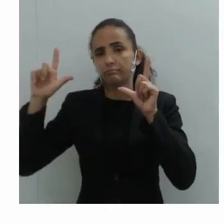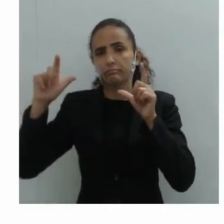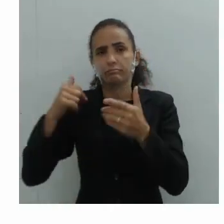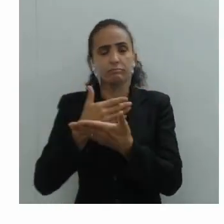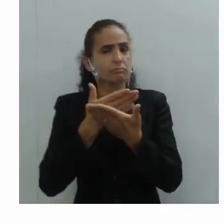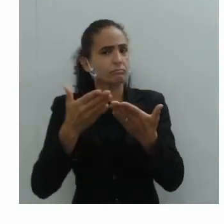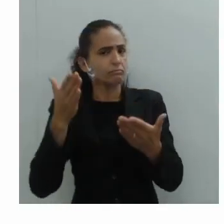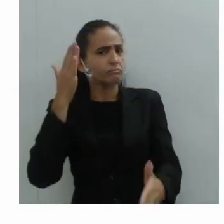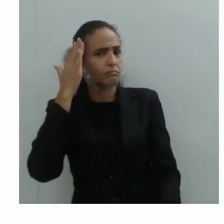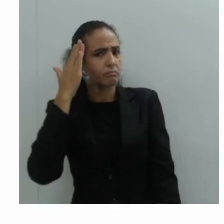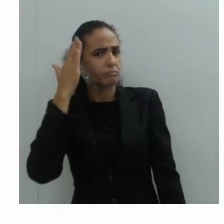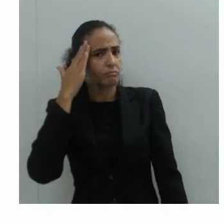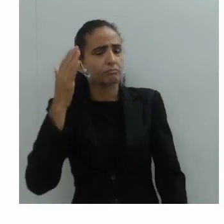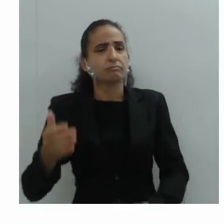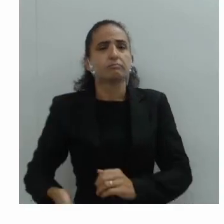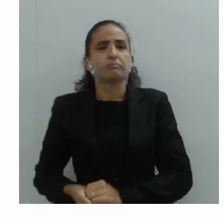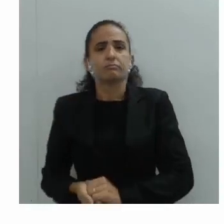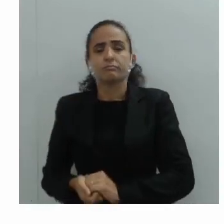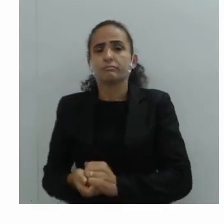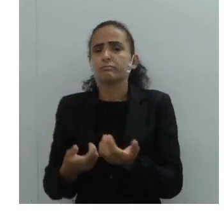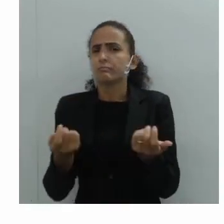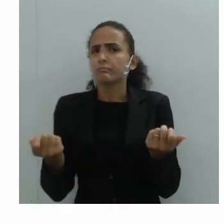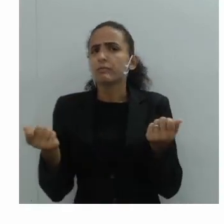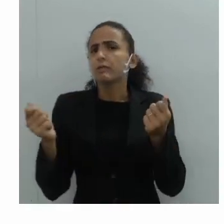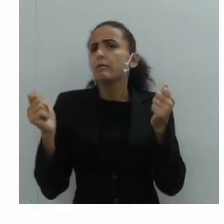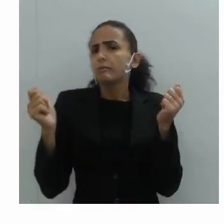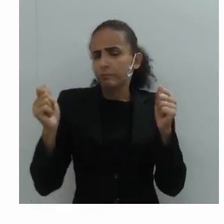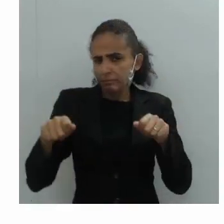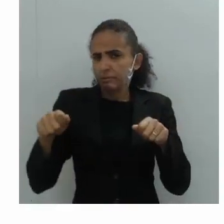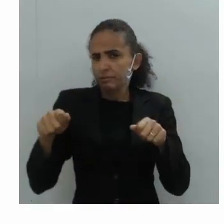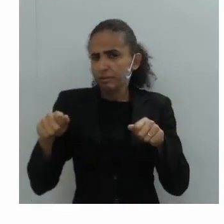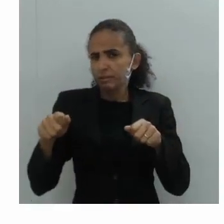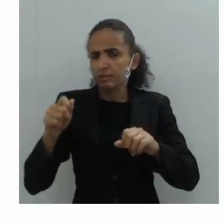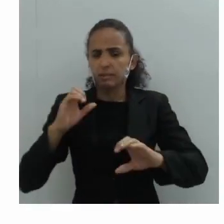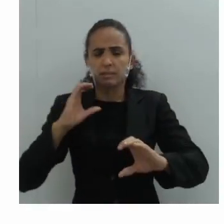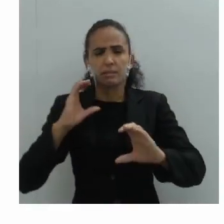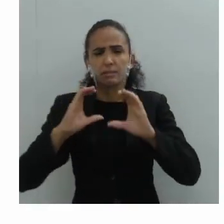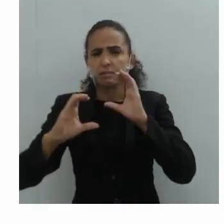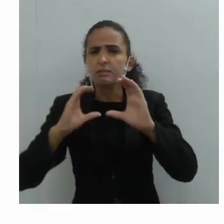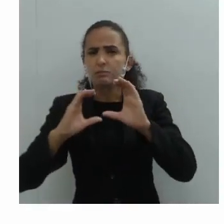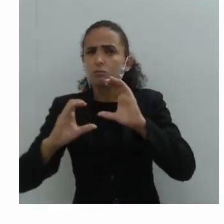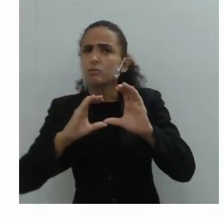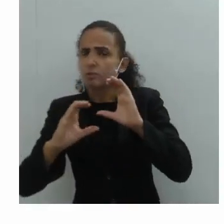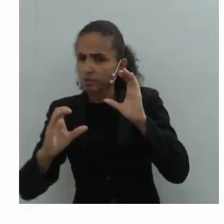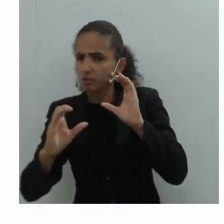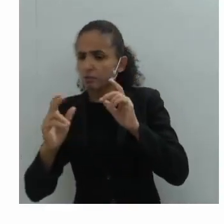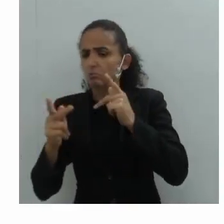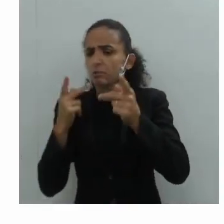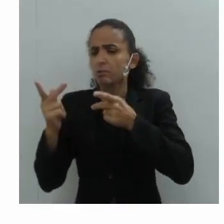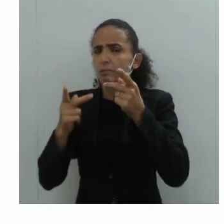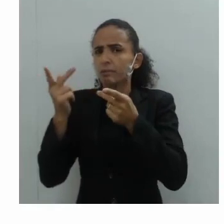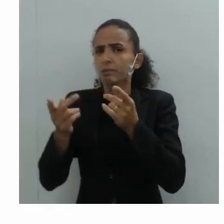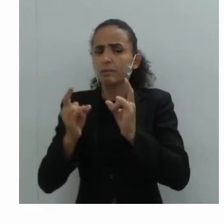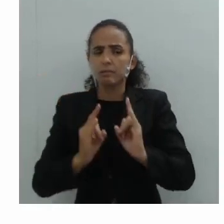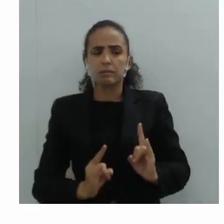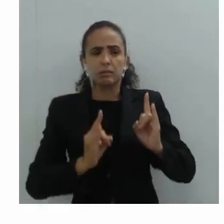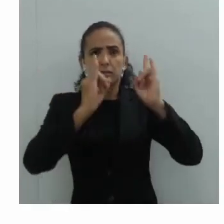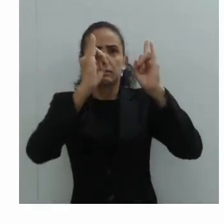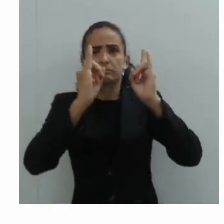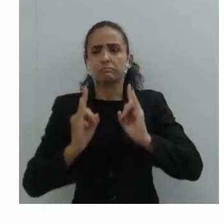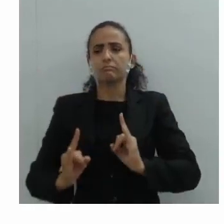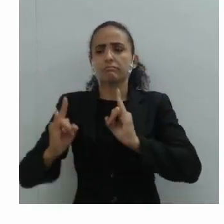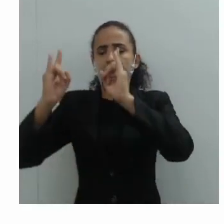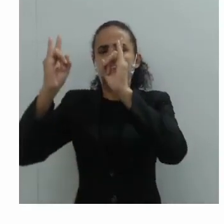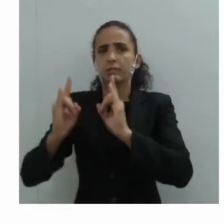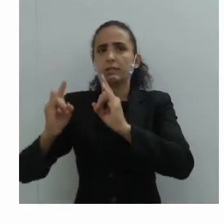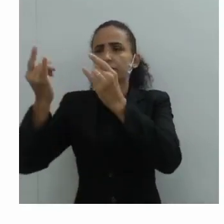vocês, esta charge. Aí tem, posso falar? Veja só que nós temos aqui prédios simbolizando a cidade e a